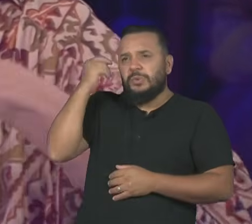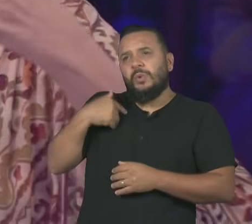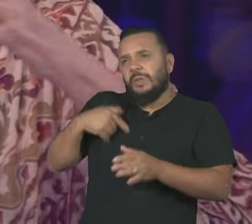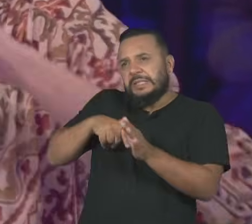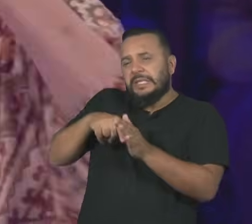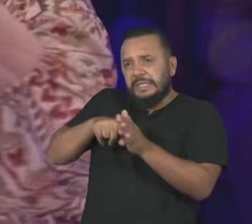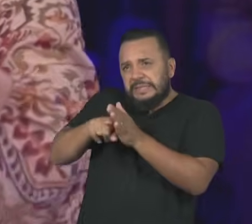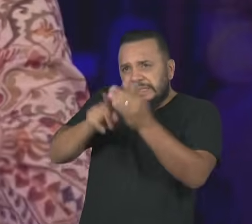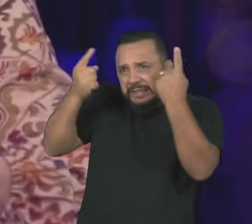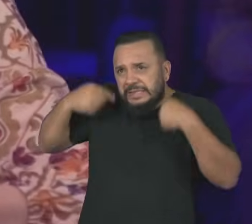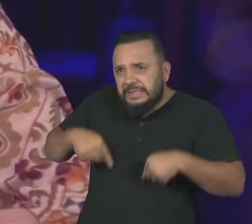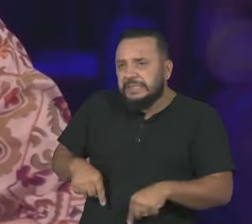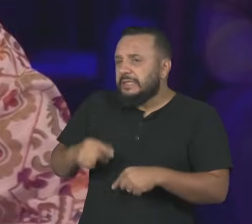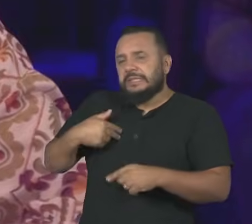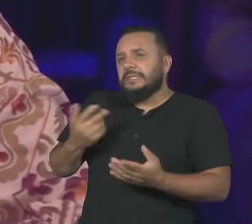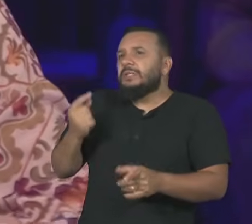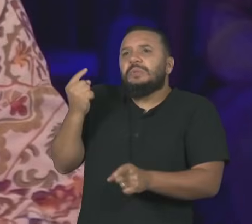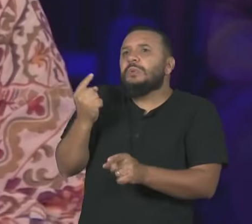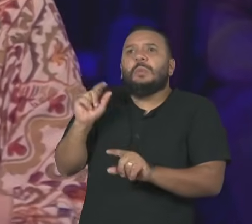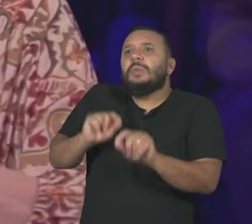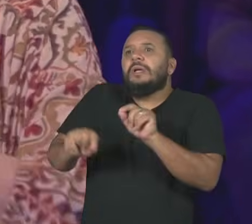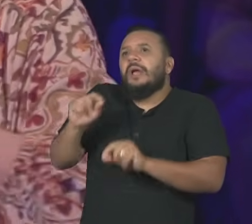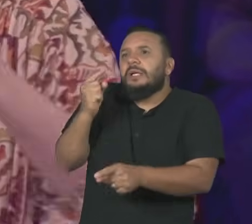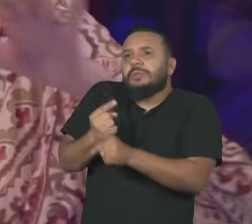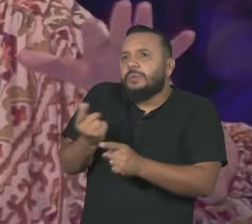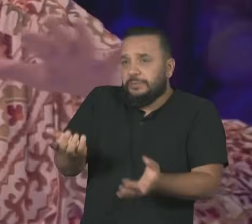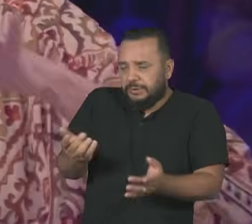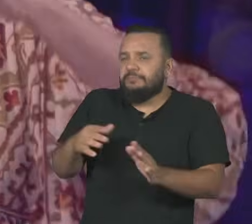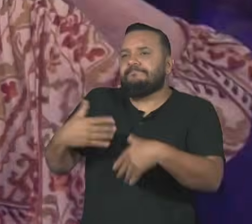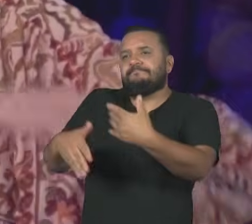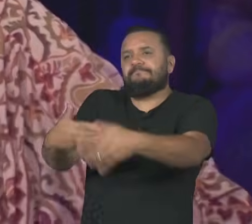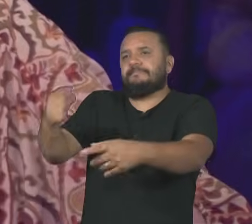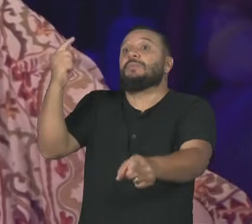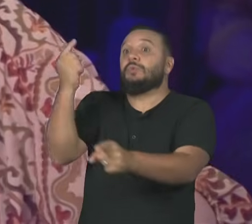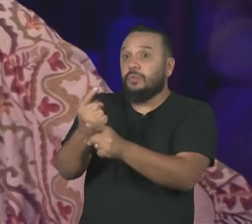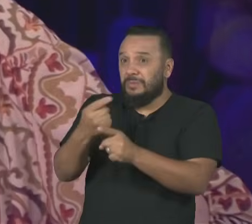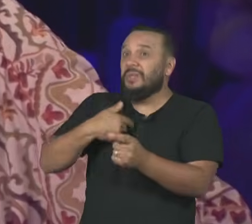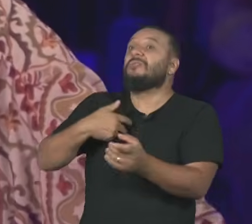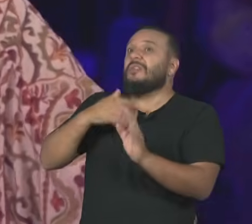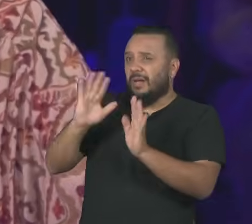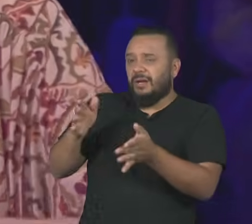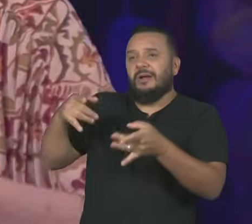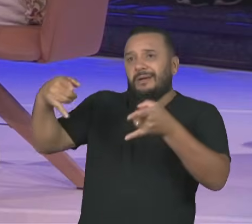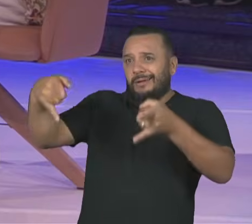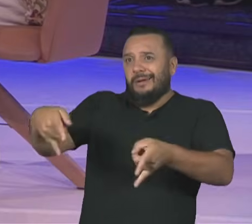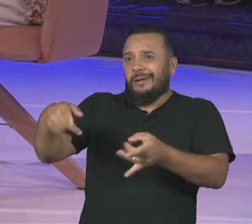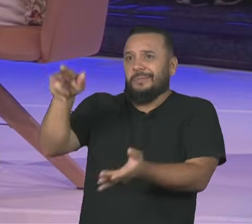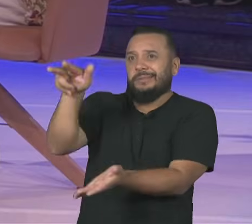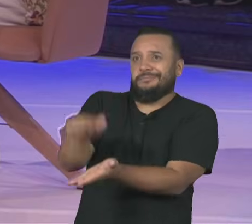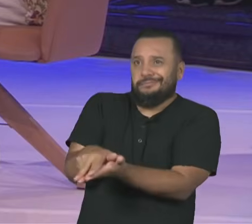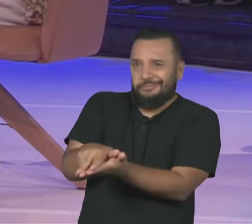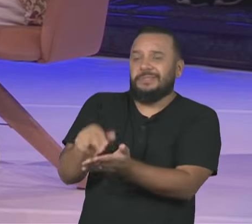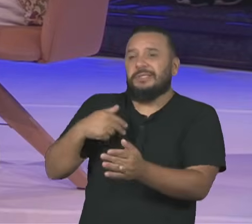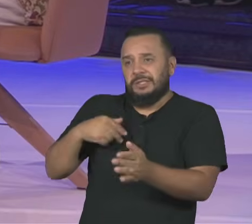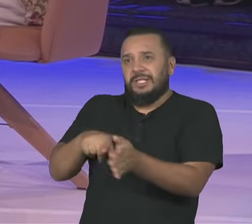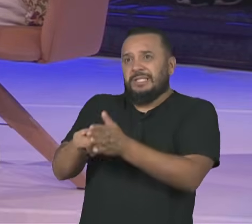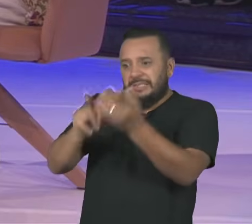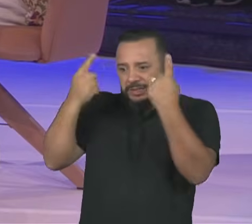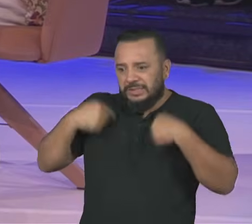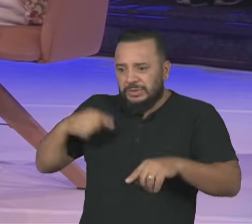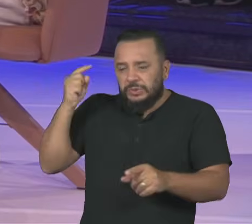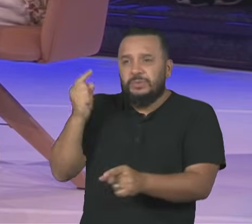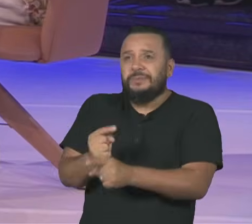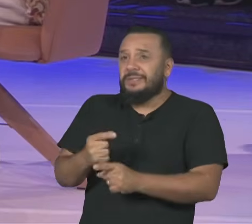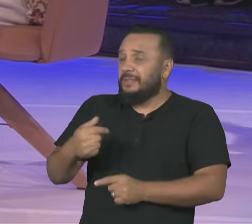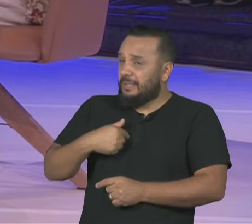era, até que descobriram. E eu já estava assim, de cama mesmo. Mas descobriram, fiquei ótima,